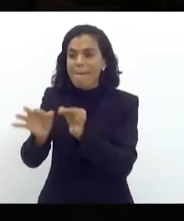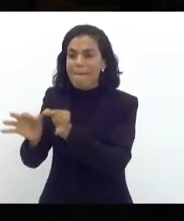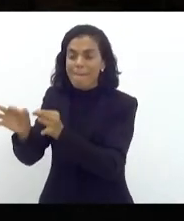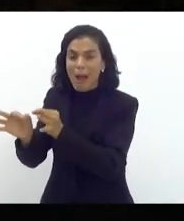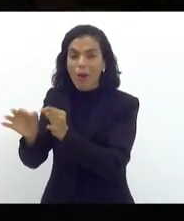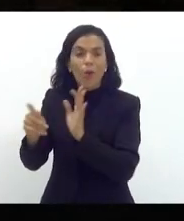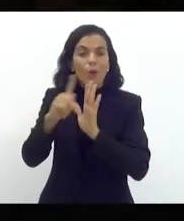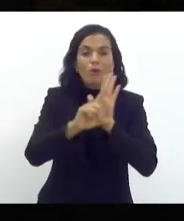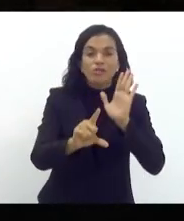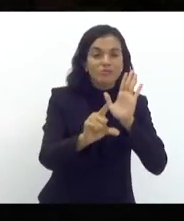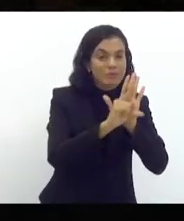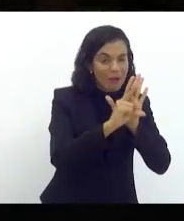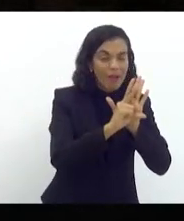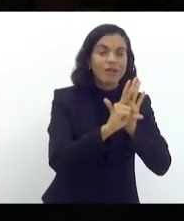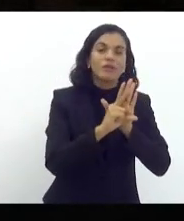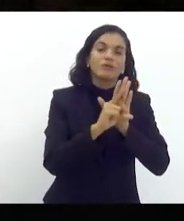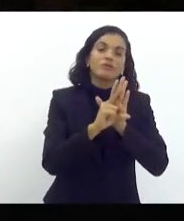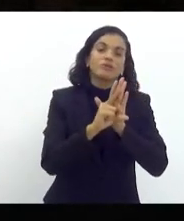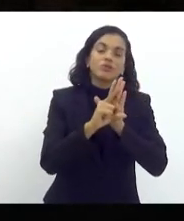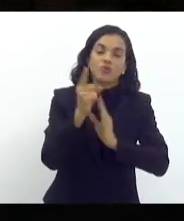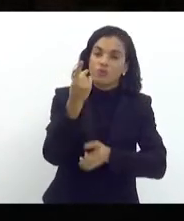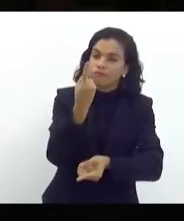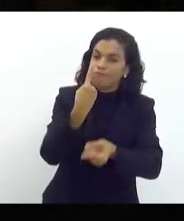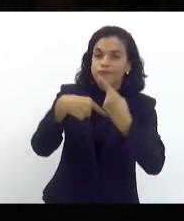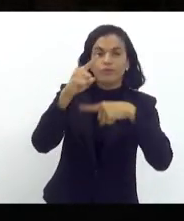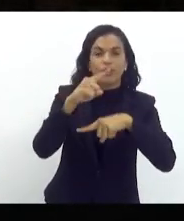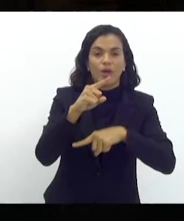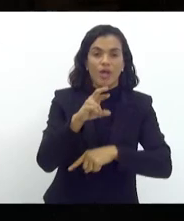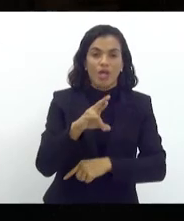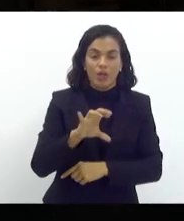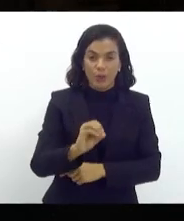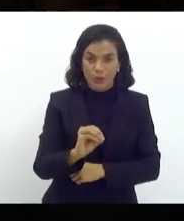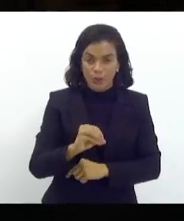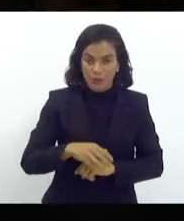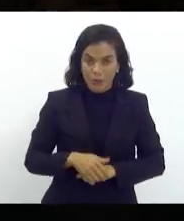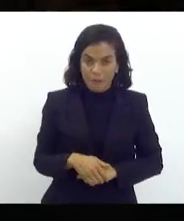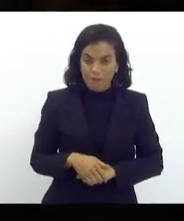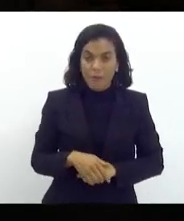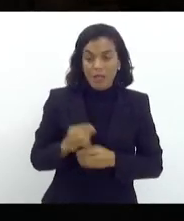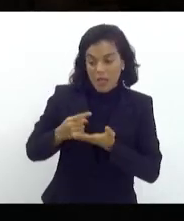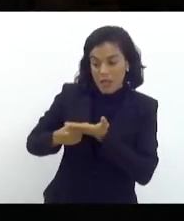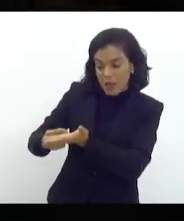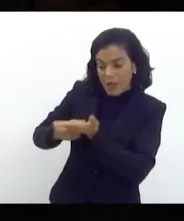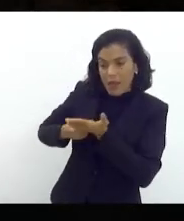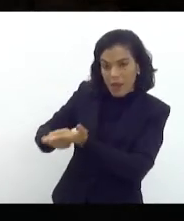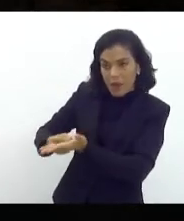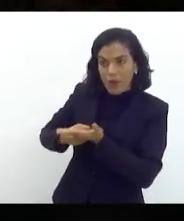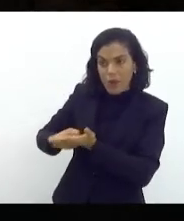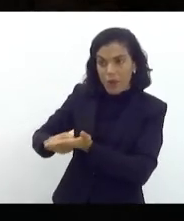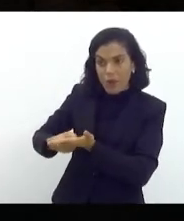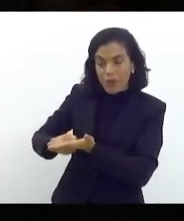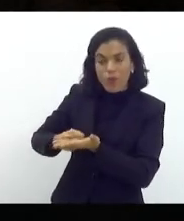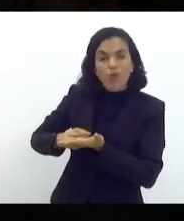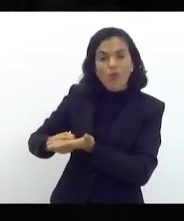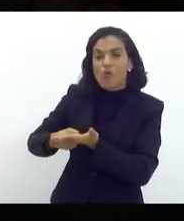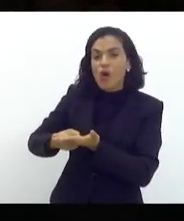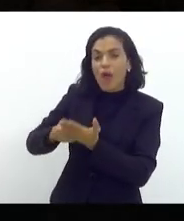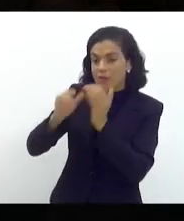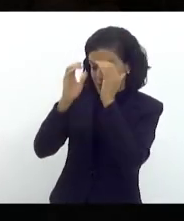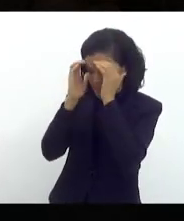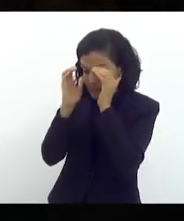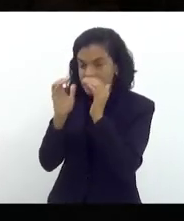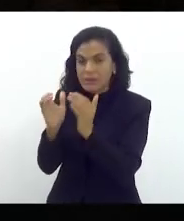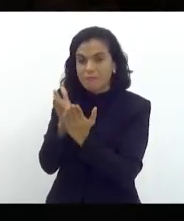projeto de lei do supera Rio e acordo é para ser